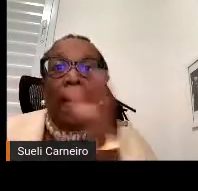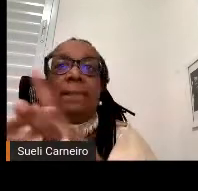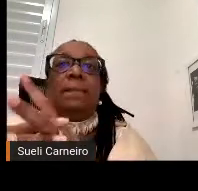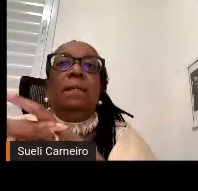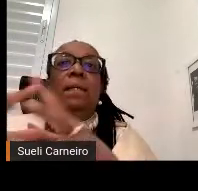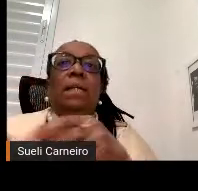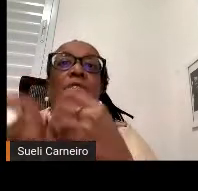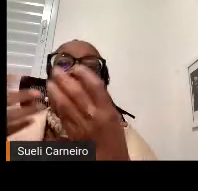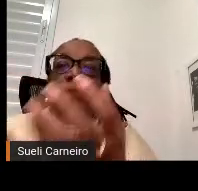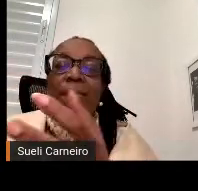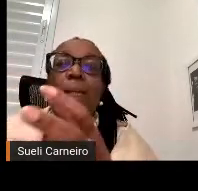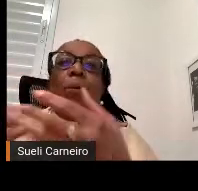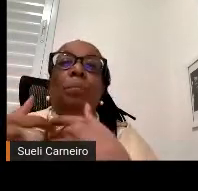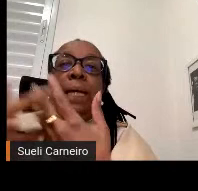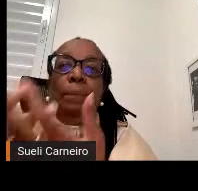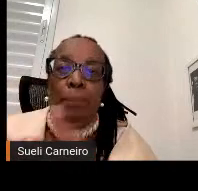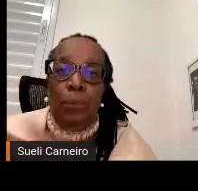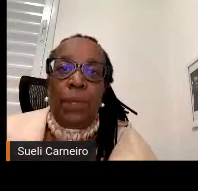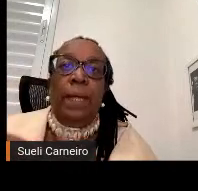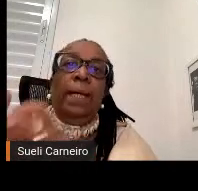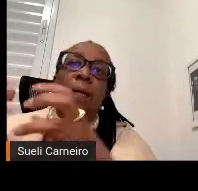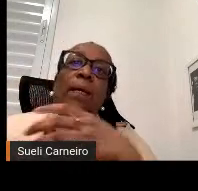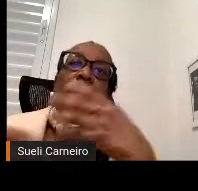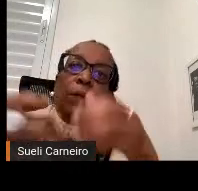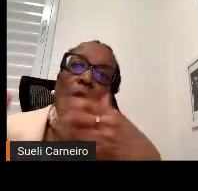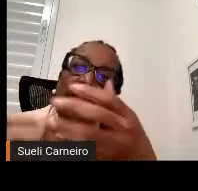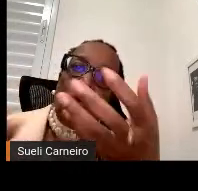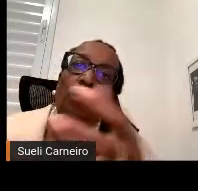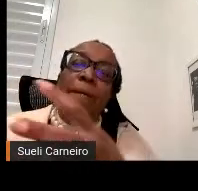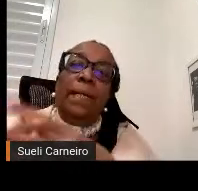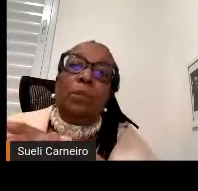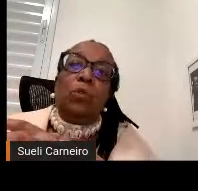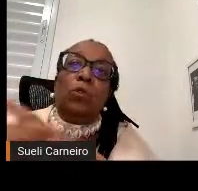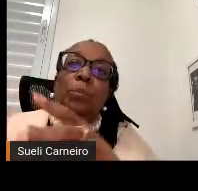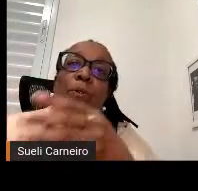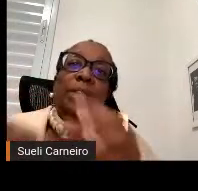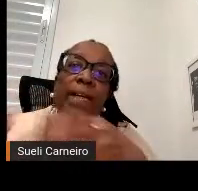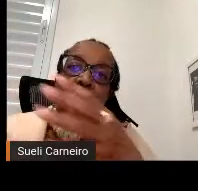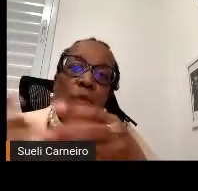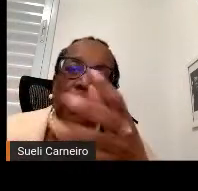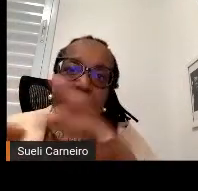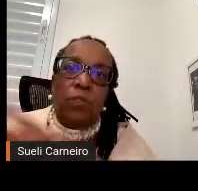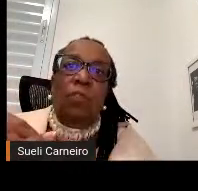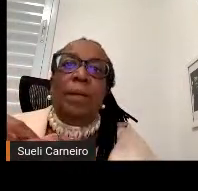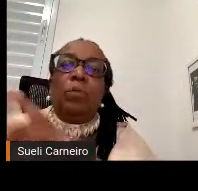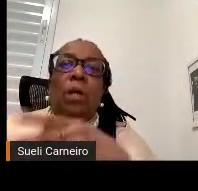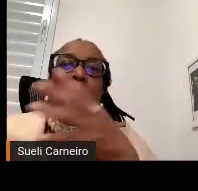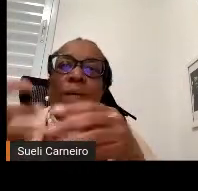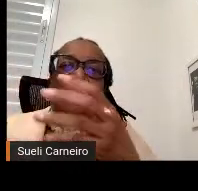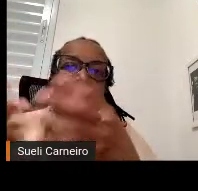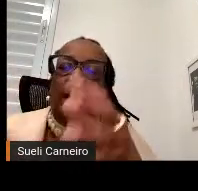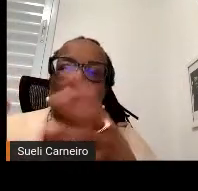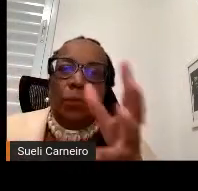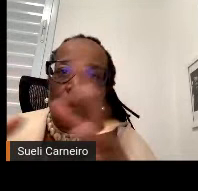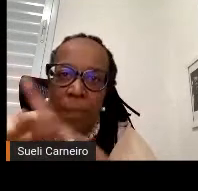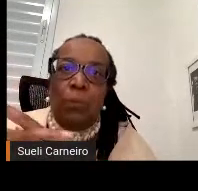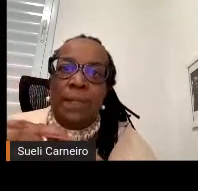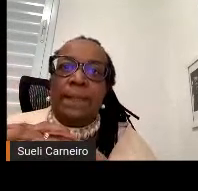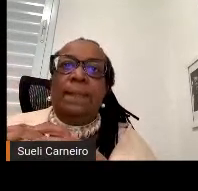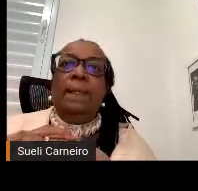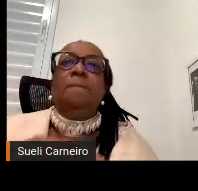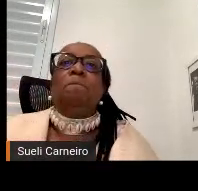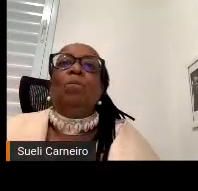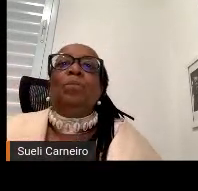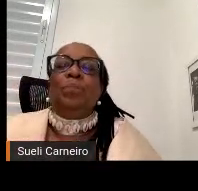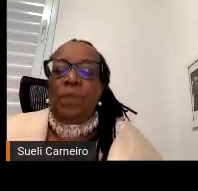o desenlace, a senhora não vai ter problema, porque nós acompanhamos todo o processo e só vem buscar o atestado, uma